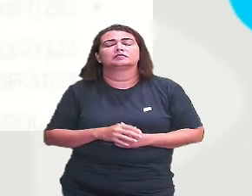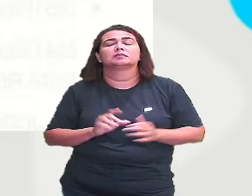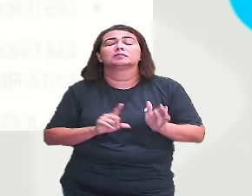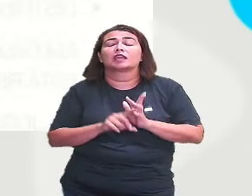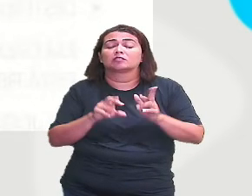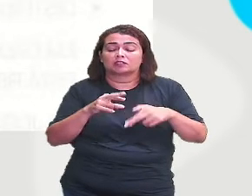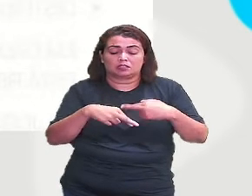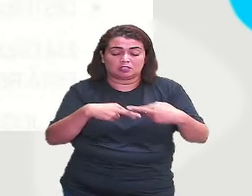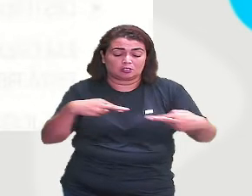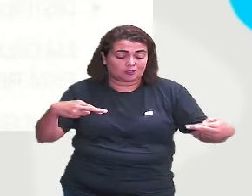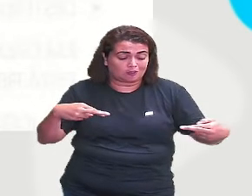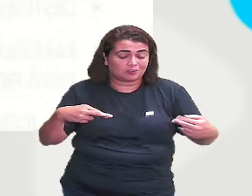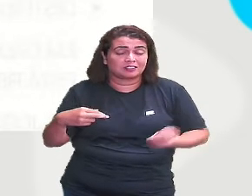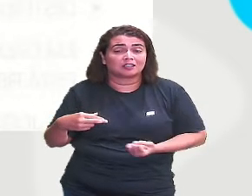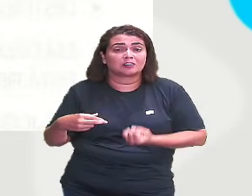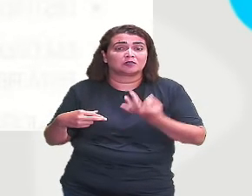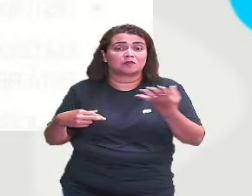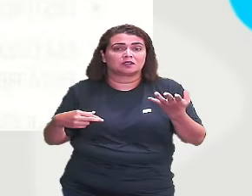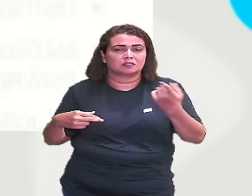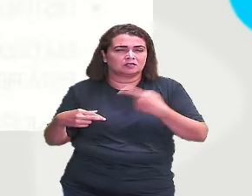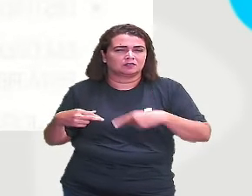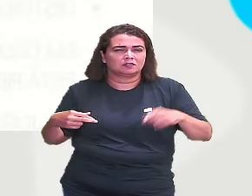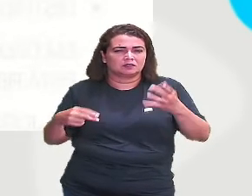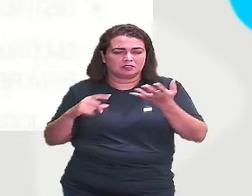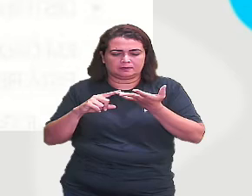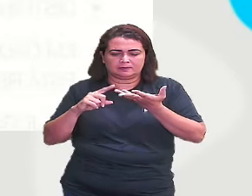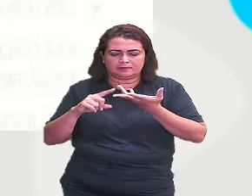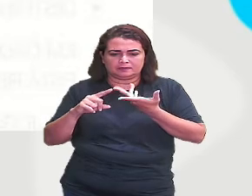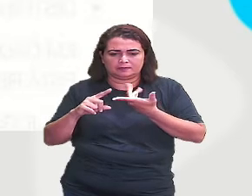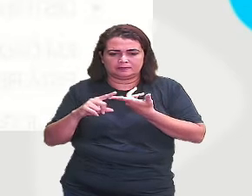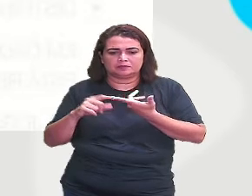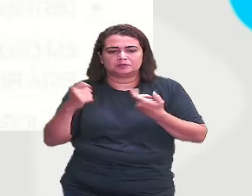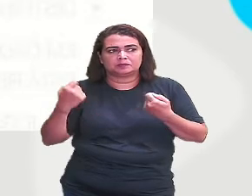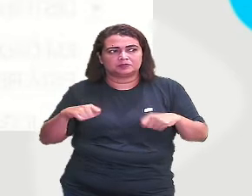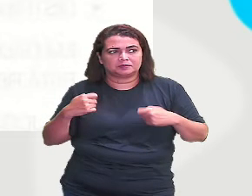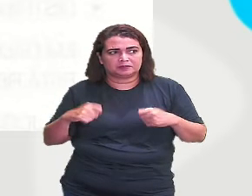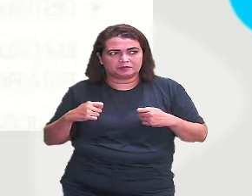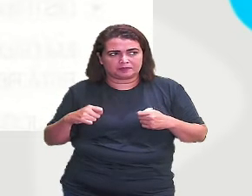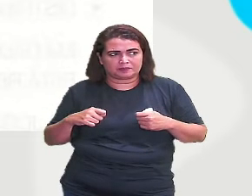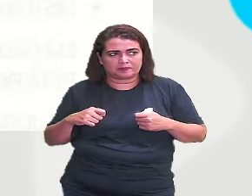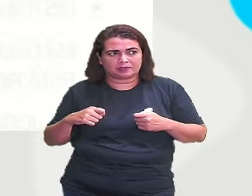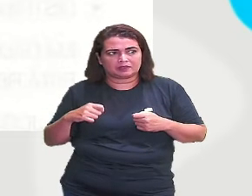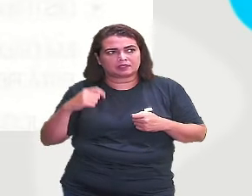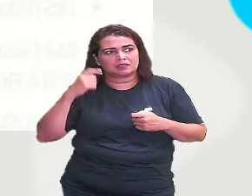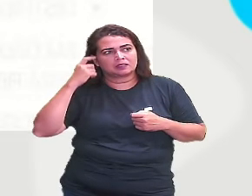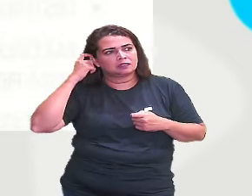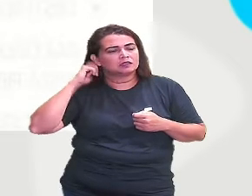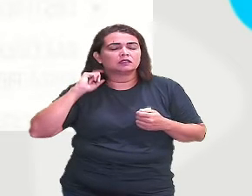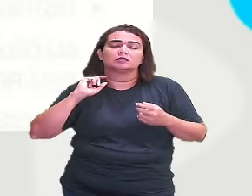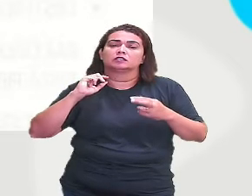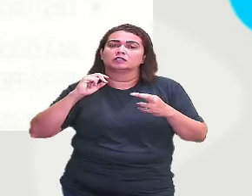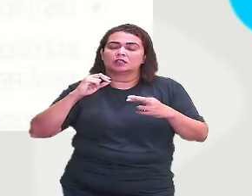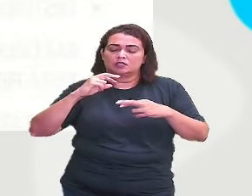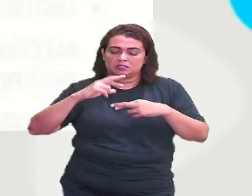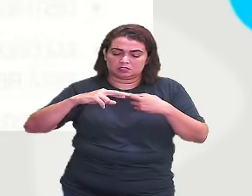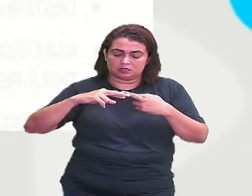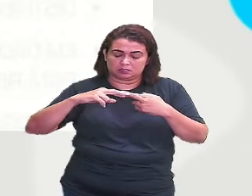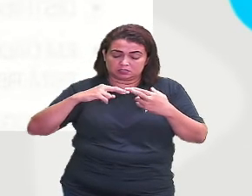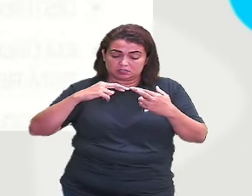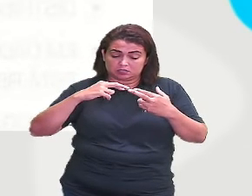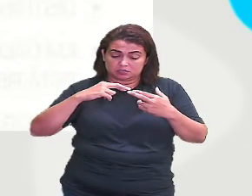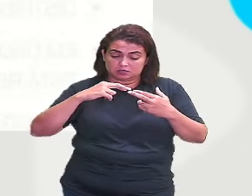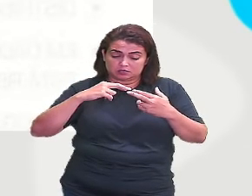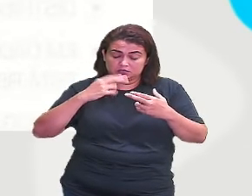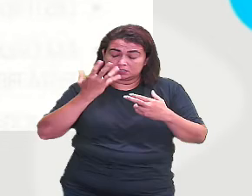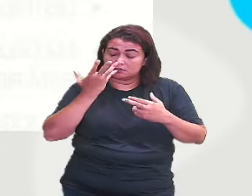cordas? Lembrando que para você contar a corda, você precisa contar as cordas que as crianças estão brincando